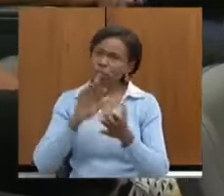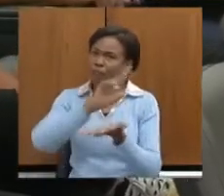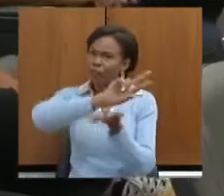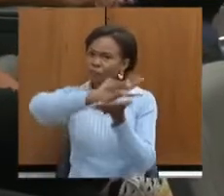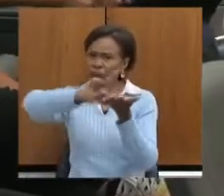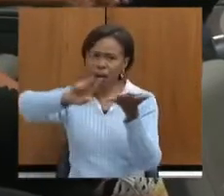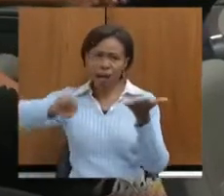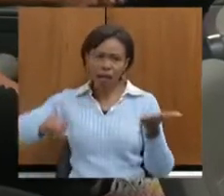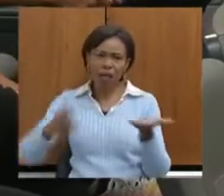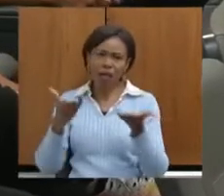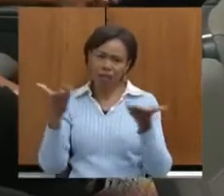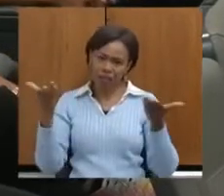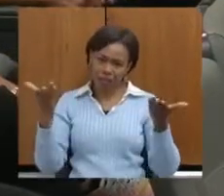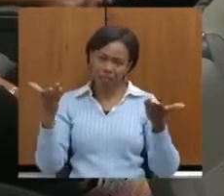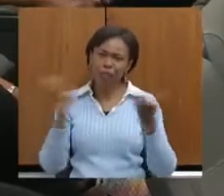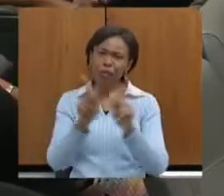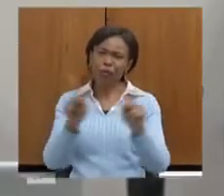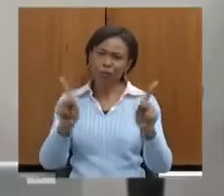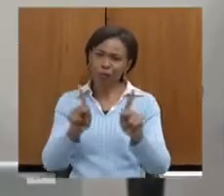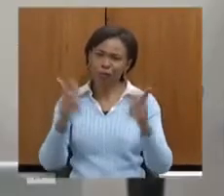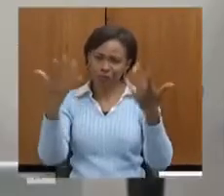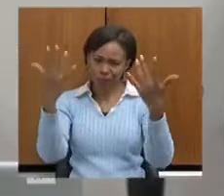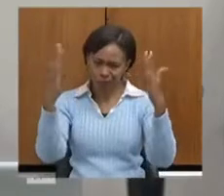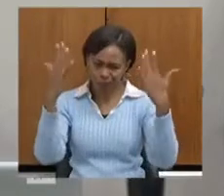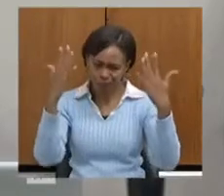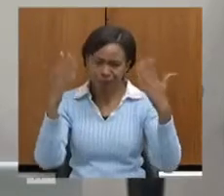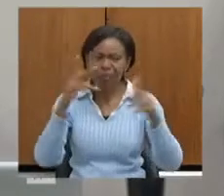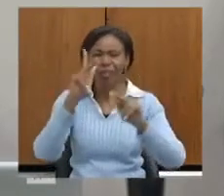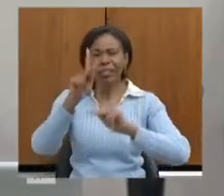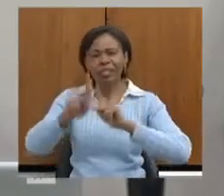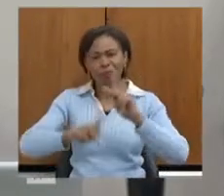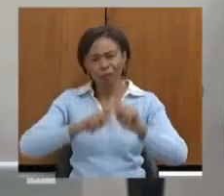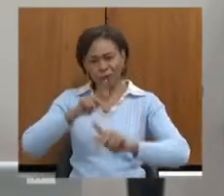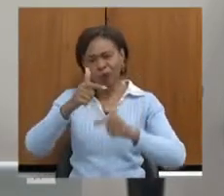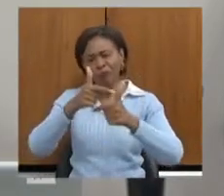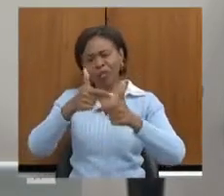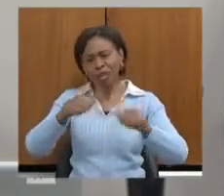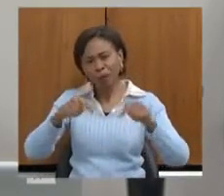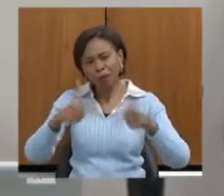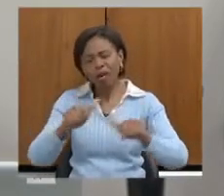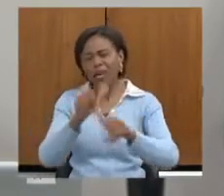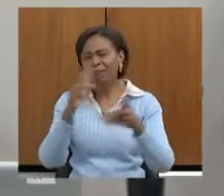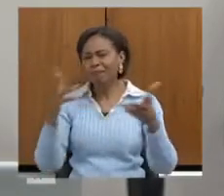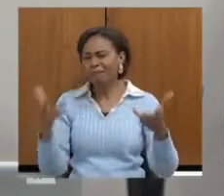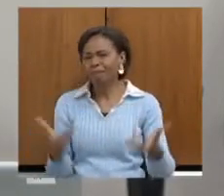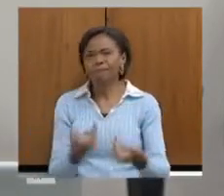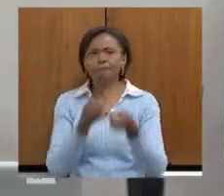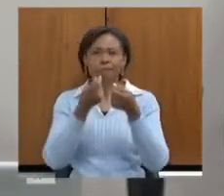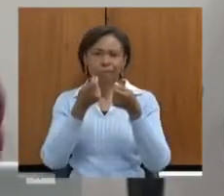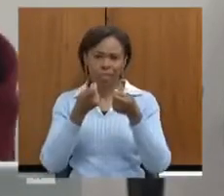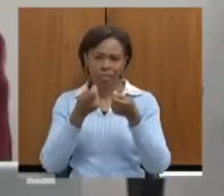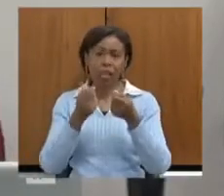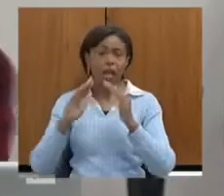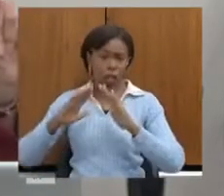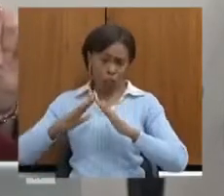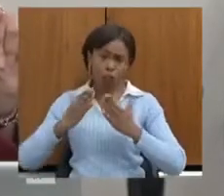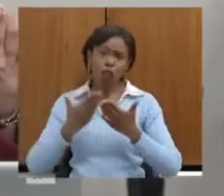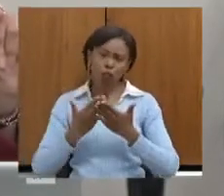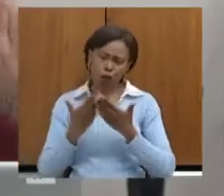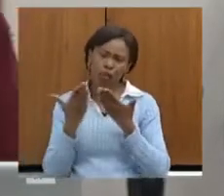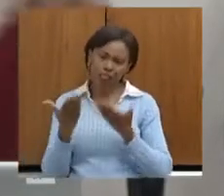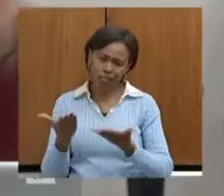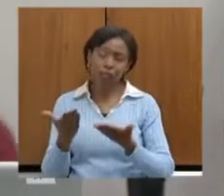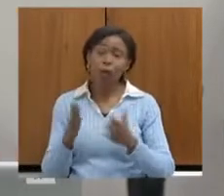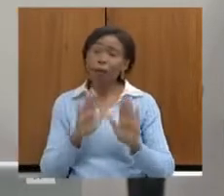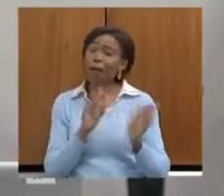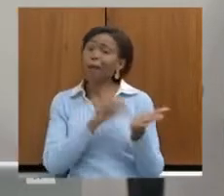várias professores estão recebam as nossas Palmas pelo excelente trabalho a escola que nós queremos é a sua escola só tá faltando uma